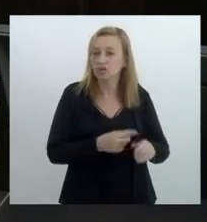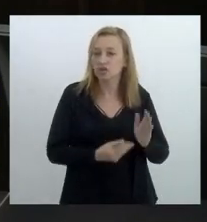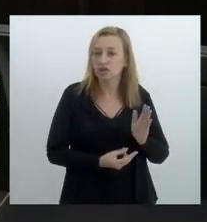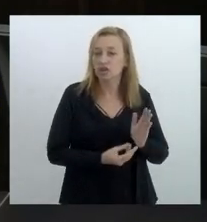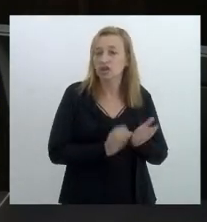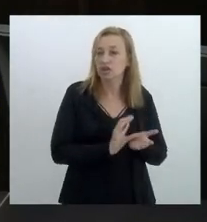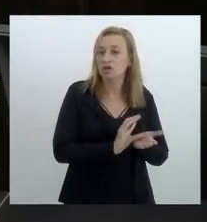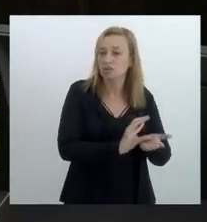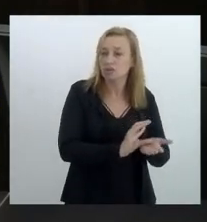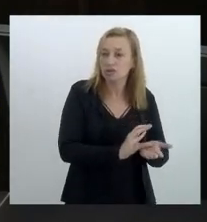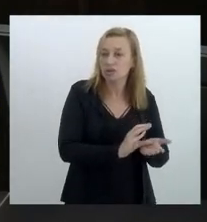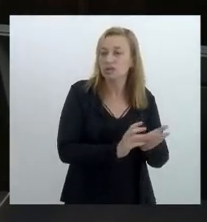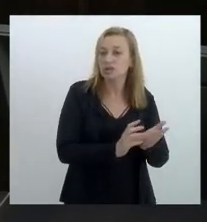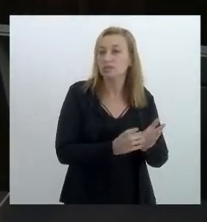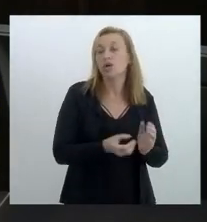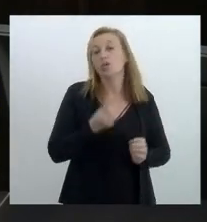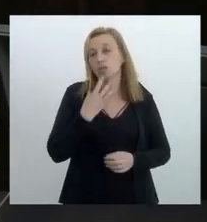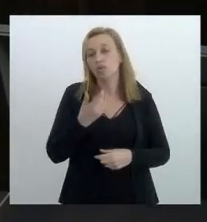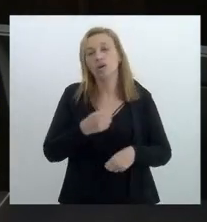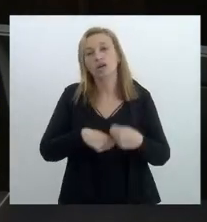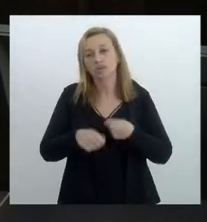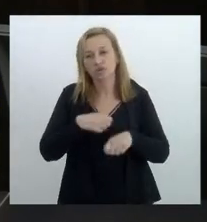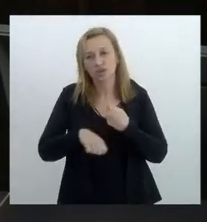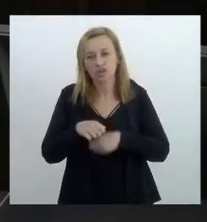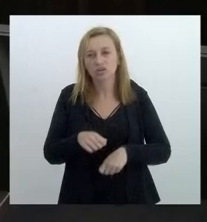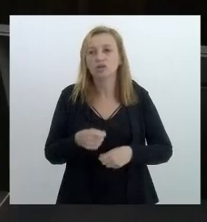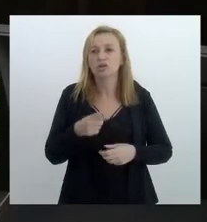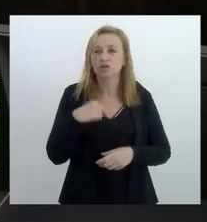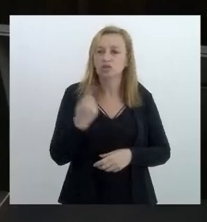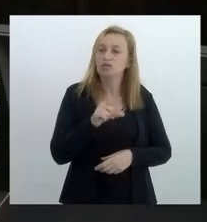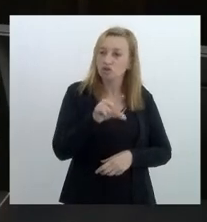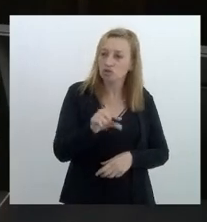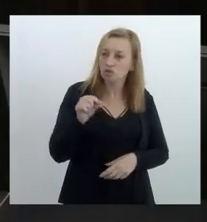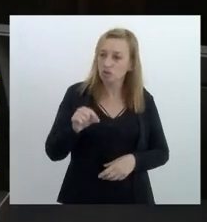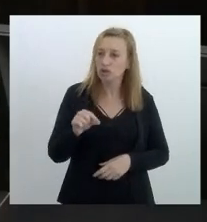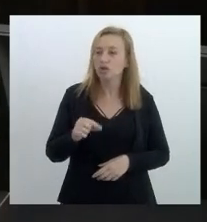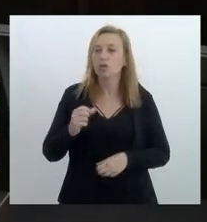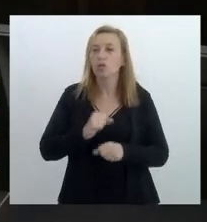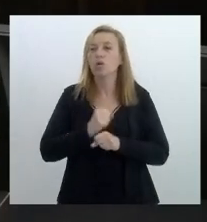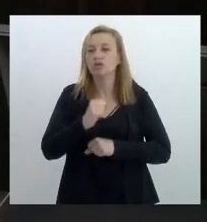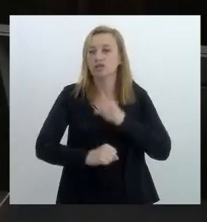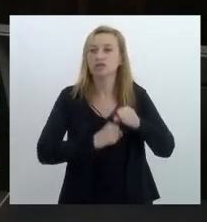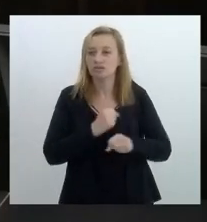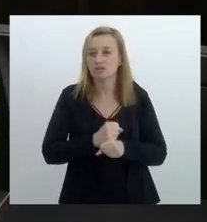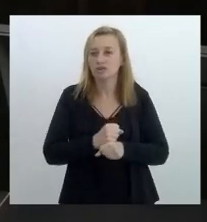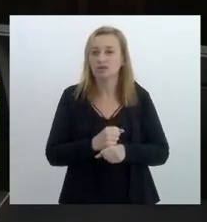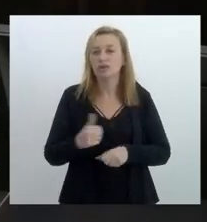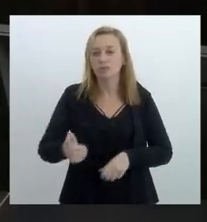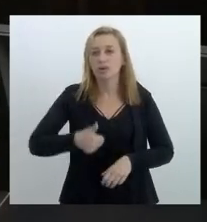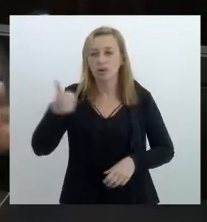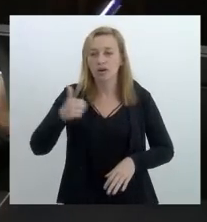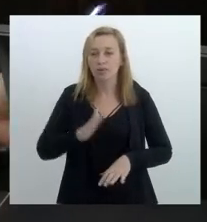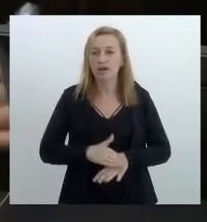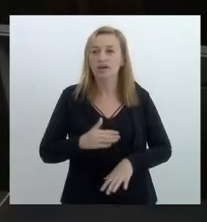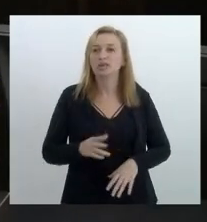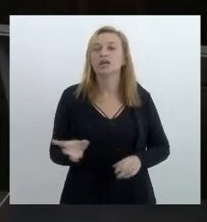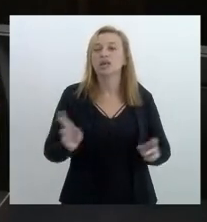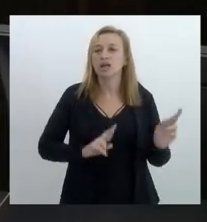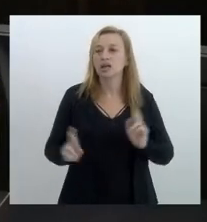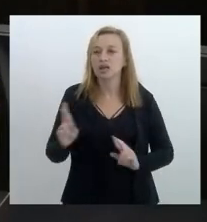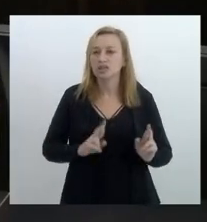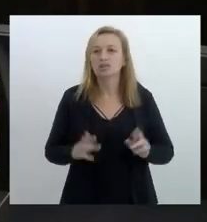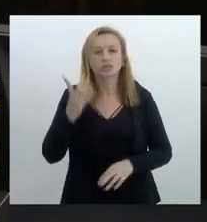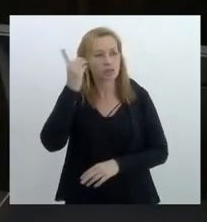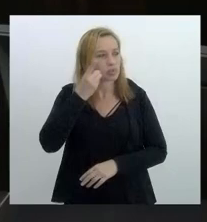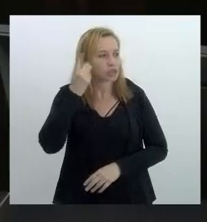ponto de vista da boa gestão, essa foi a maneira que nós escolhemos e ano que vem a gente espera ser melhor assim. Em relação às questões da